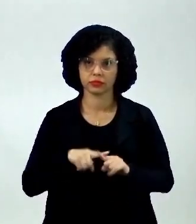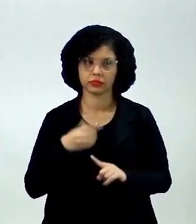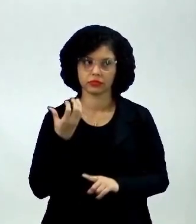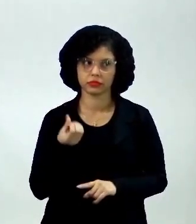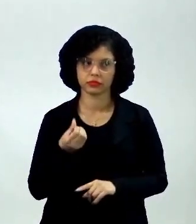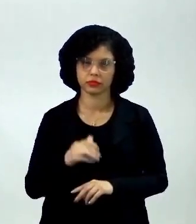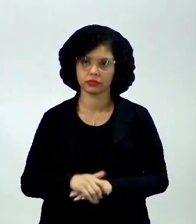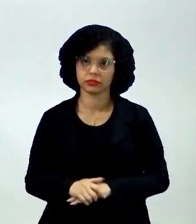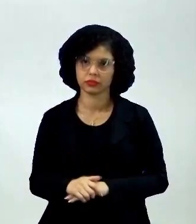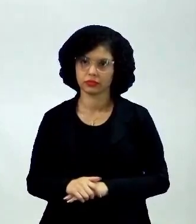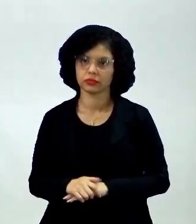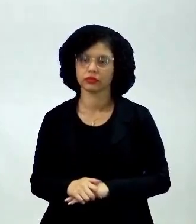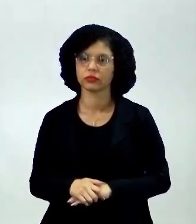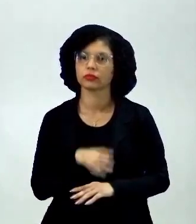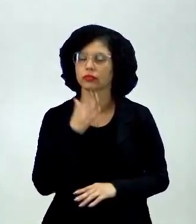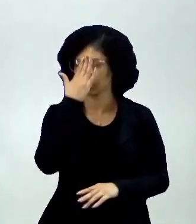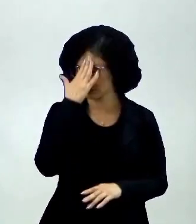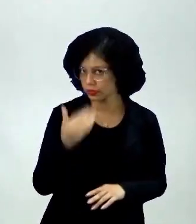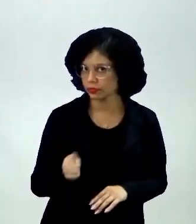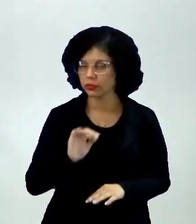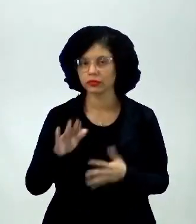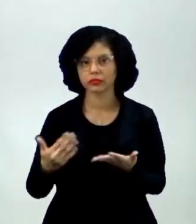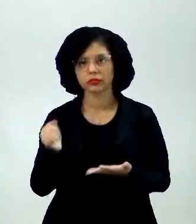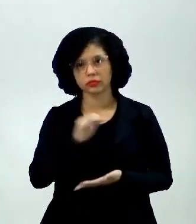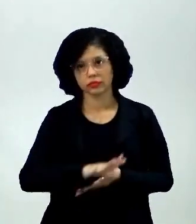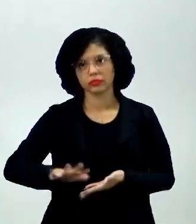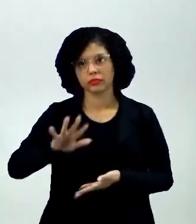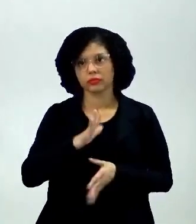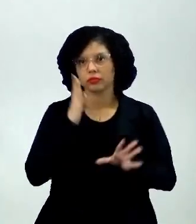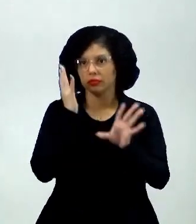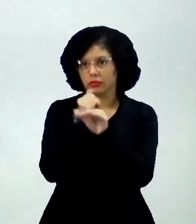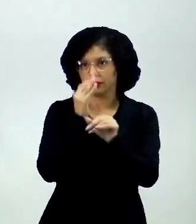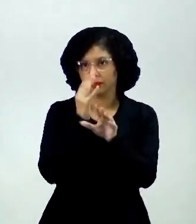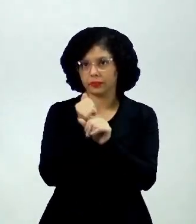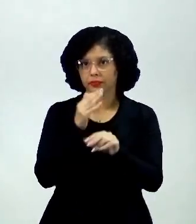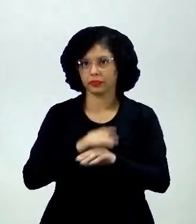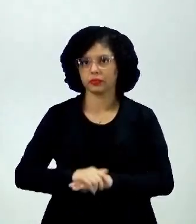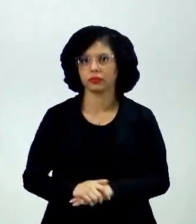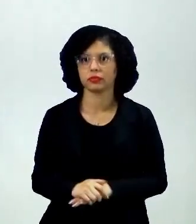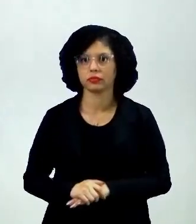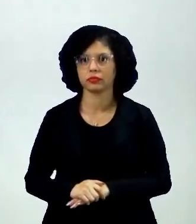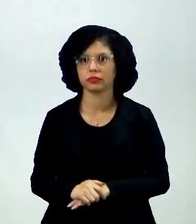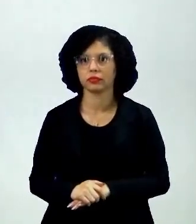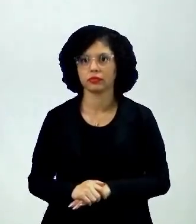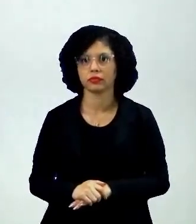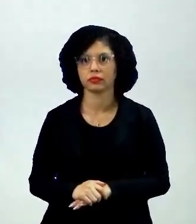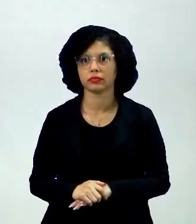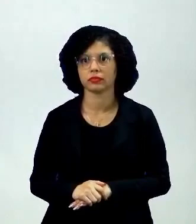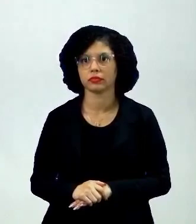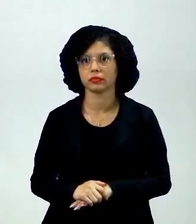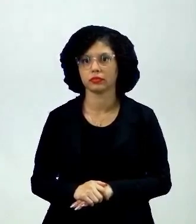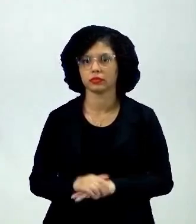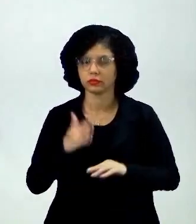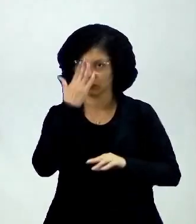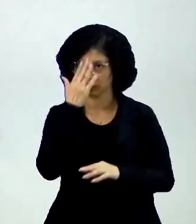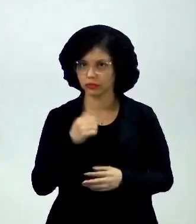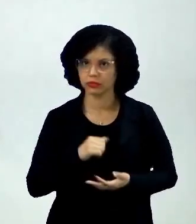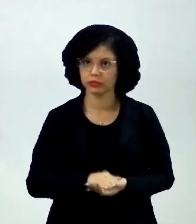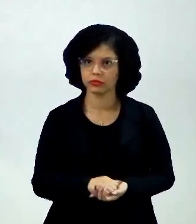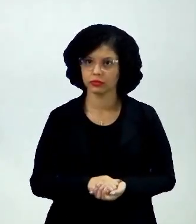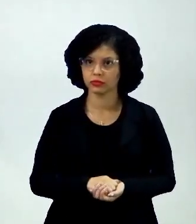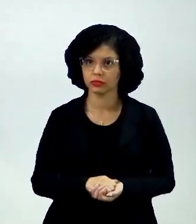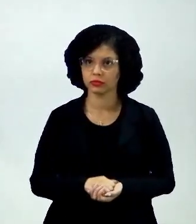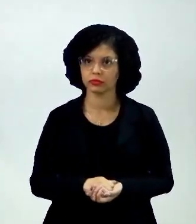6 vezes 6. Para eu saber a área, eu vou ter que somar esse aqui e fazer diferente. Para saber a área, eu